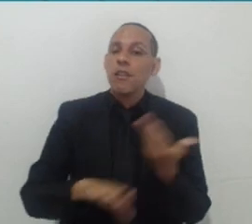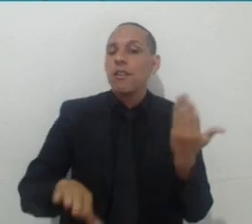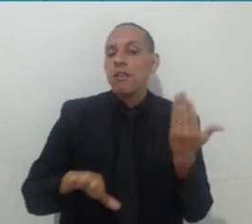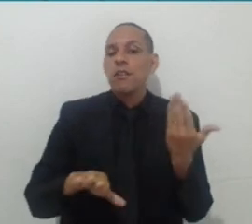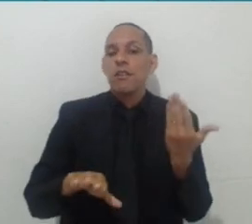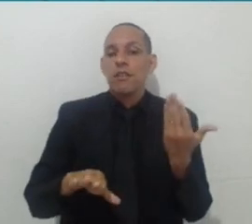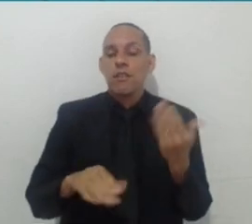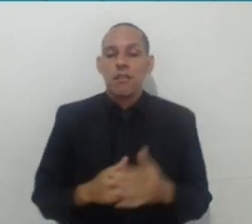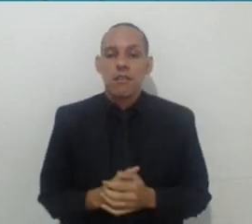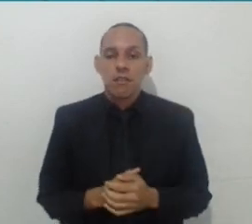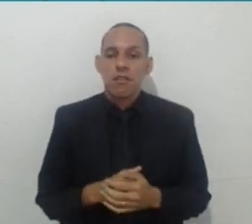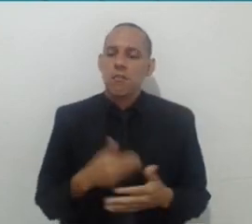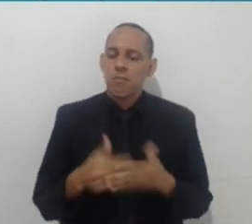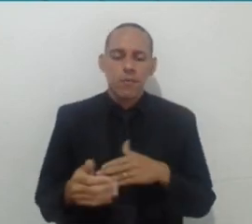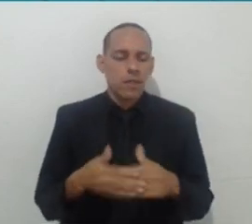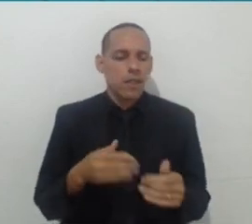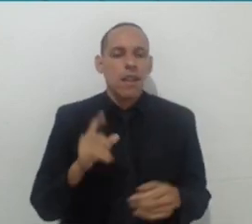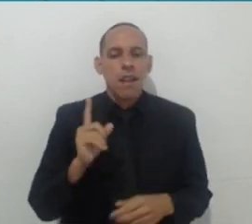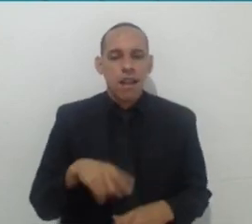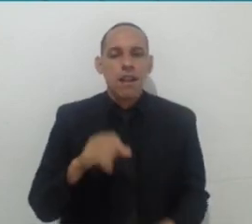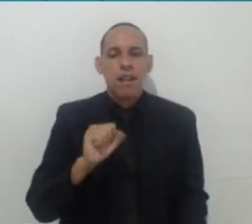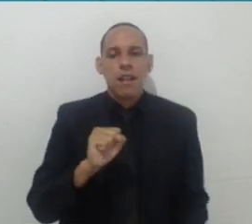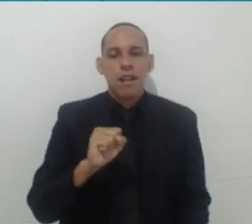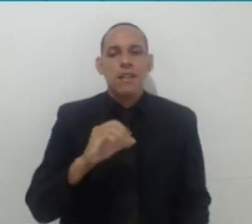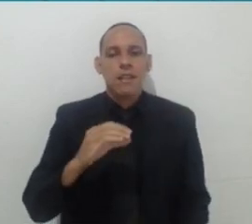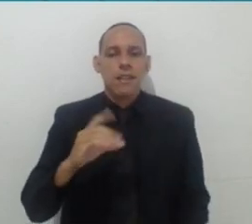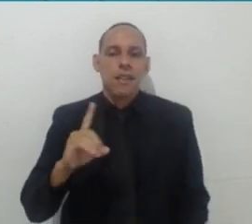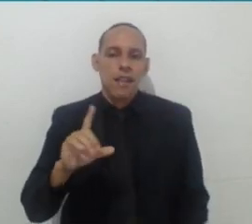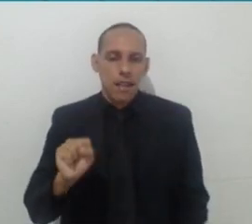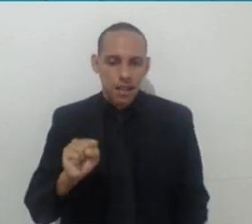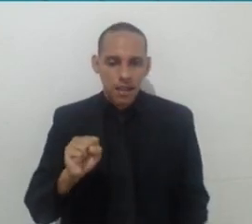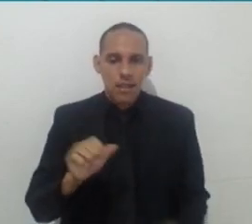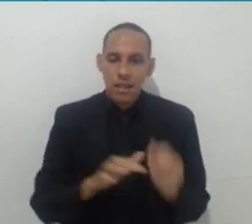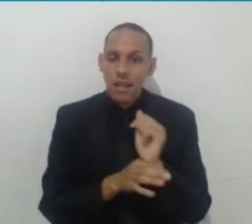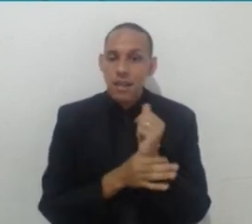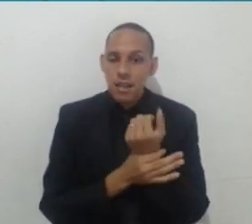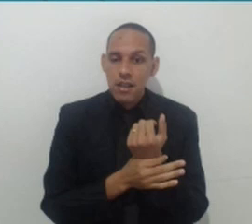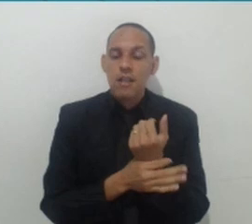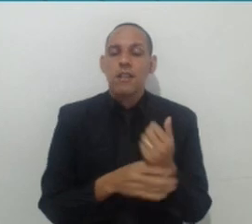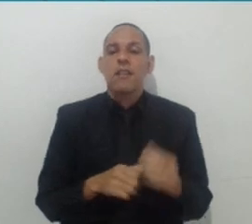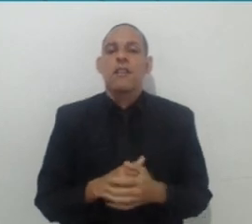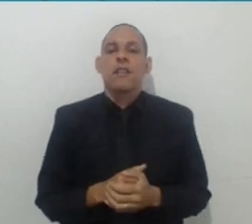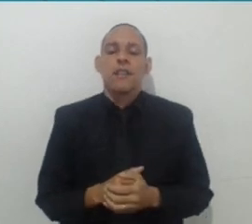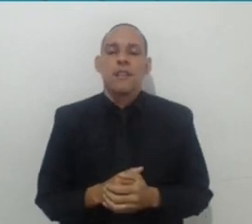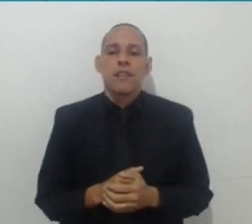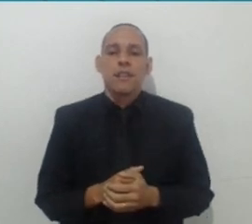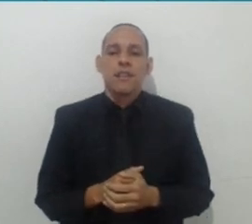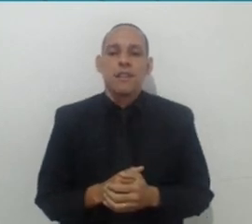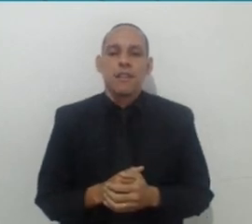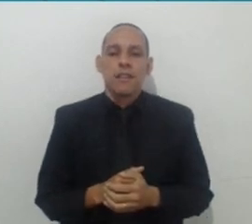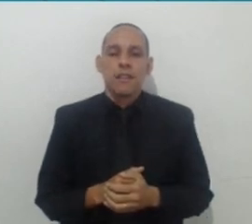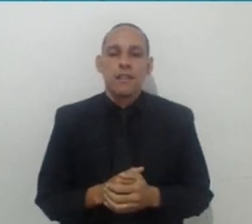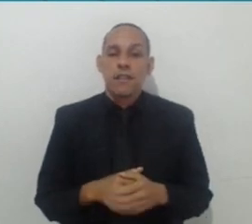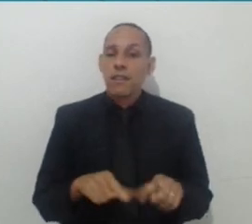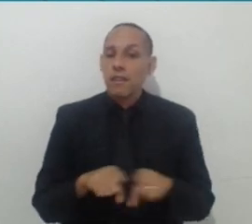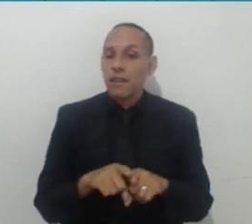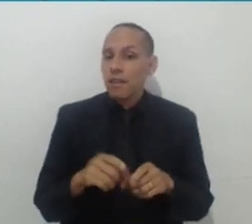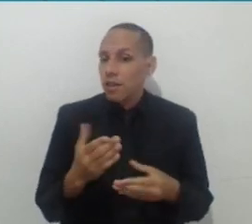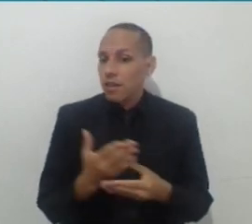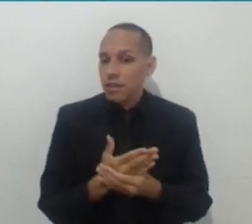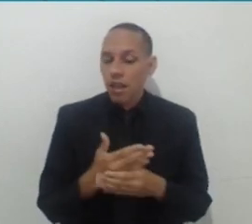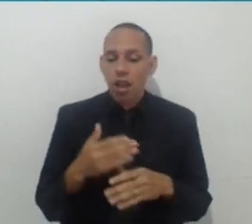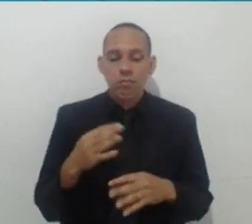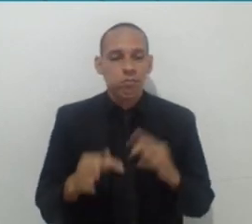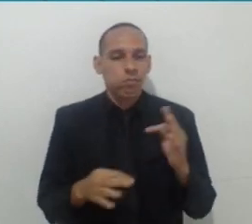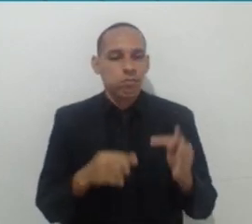apesar de ser administradora da FCVS Garantia, bem como mantida a competência dessa Justiça Estadual. O processo tramitou perante a